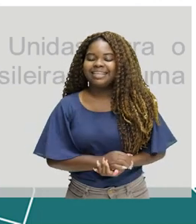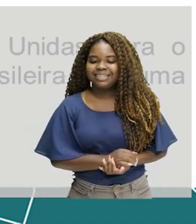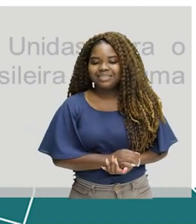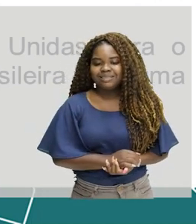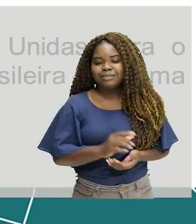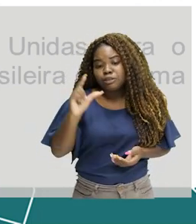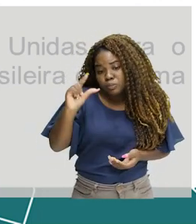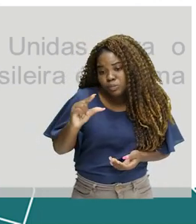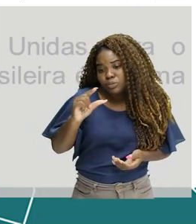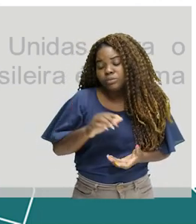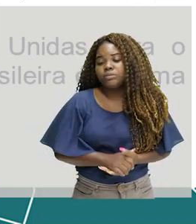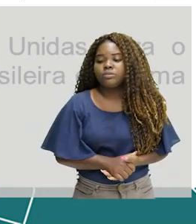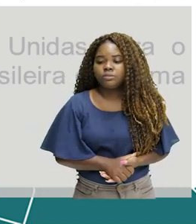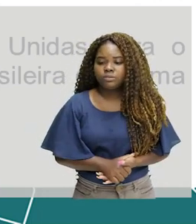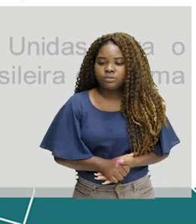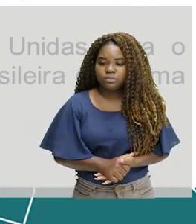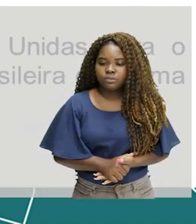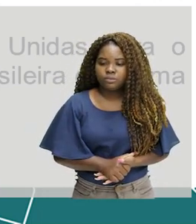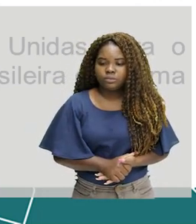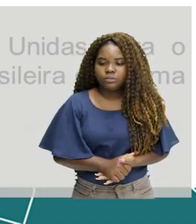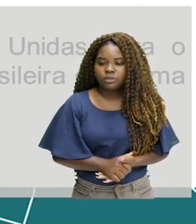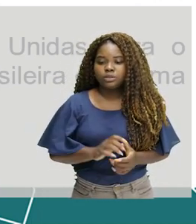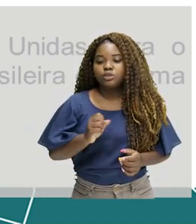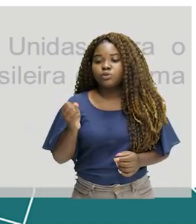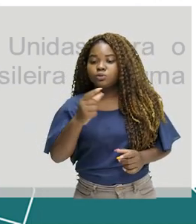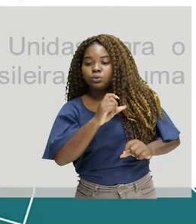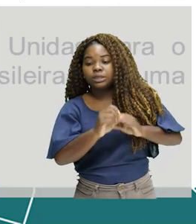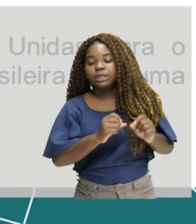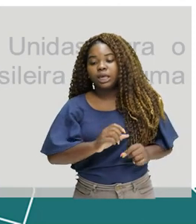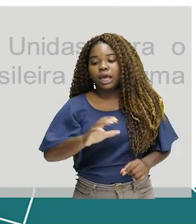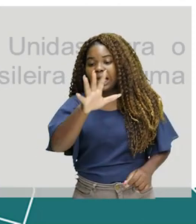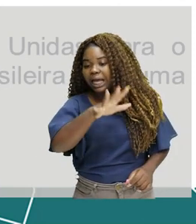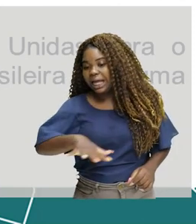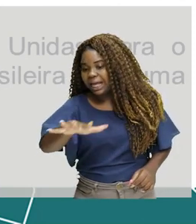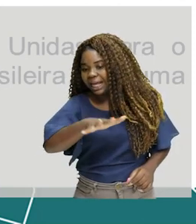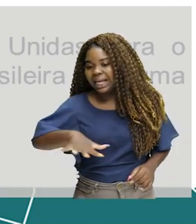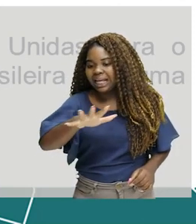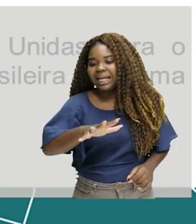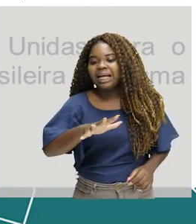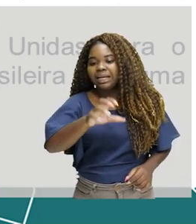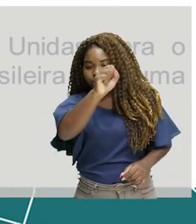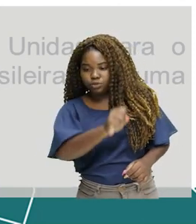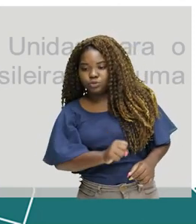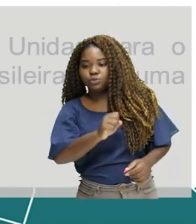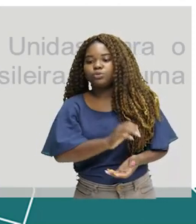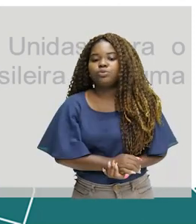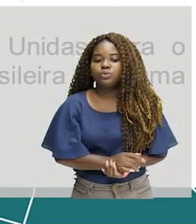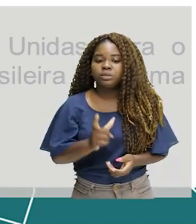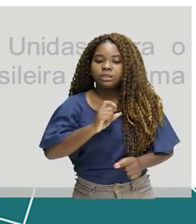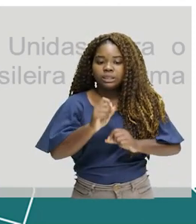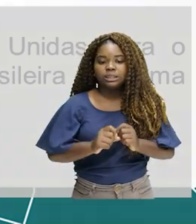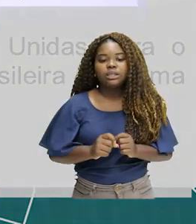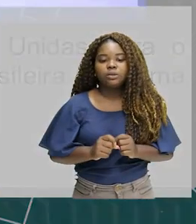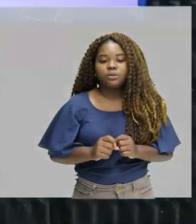menor né Tem um índice menor do que nas regiões centro sul os estados do sul e do sudeste por exemplo tem mais acesso à coleta de